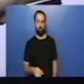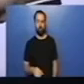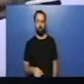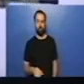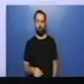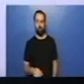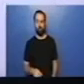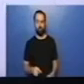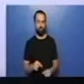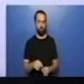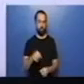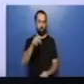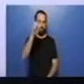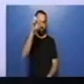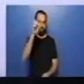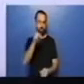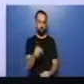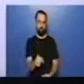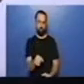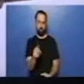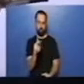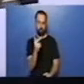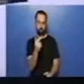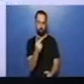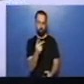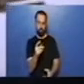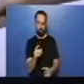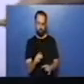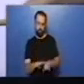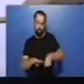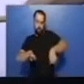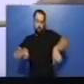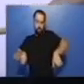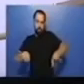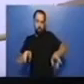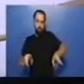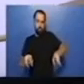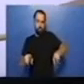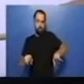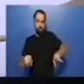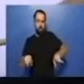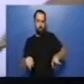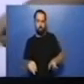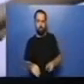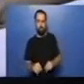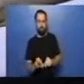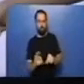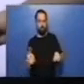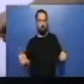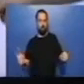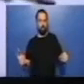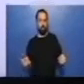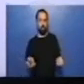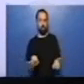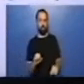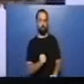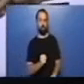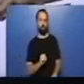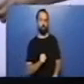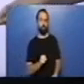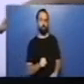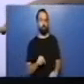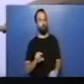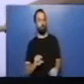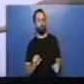Ó, aquela parte que a altura divide esse lado em duas partes iguais. A base aqui vale 8. Então,